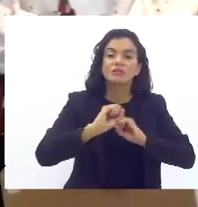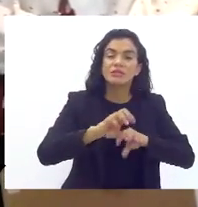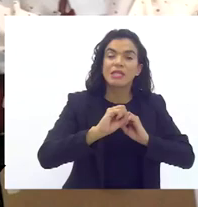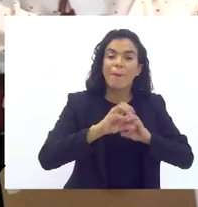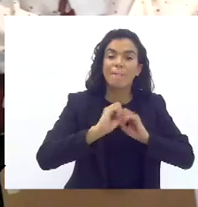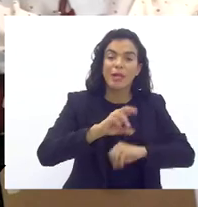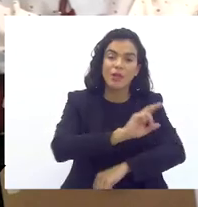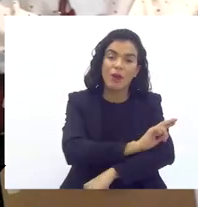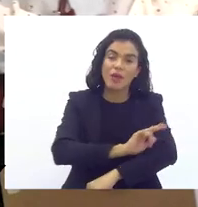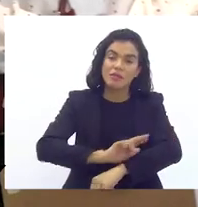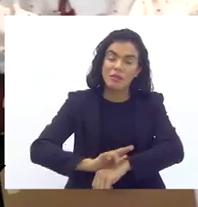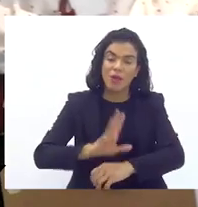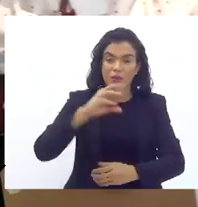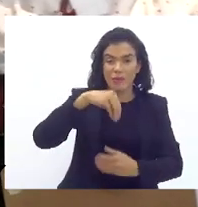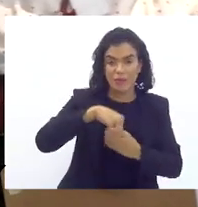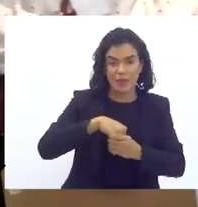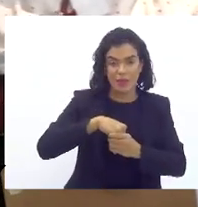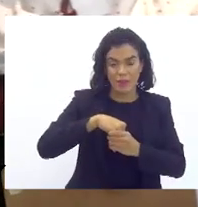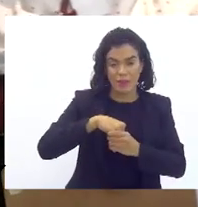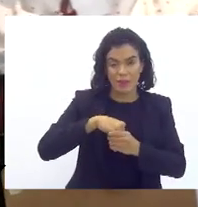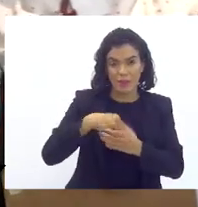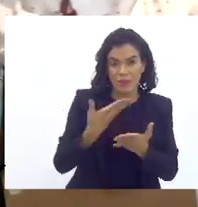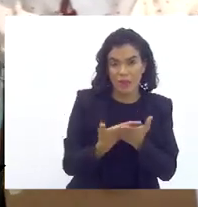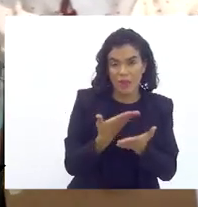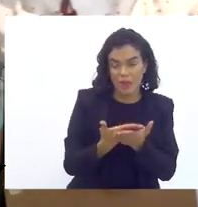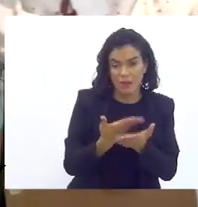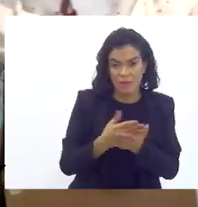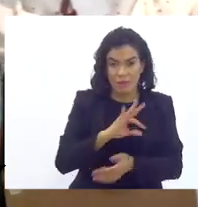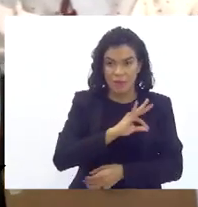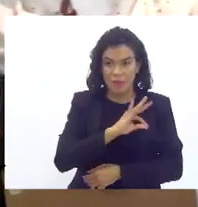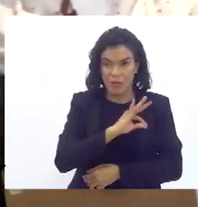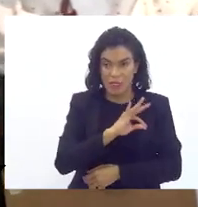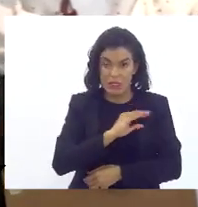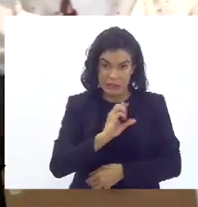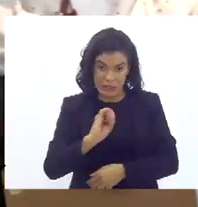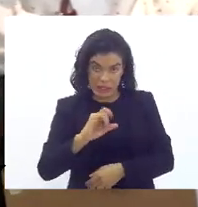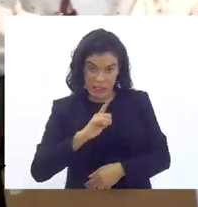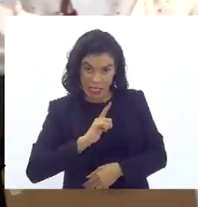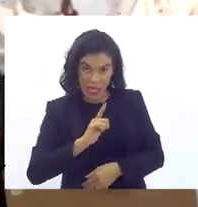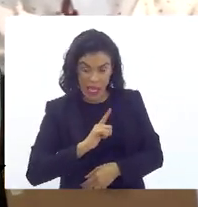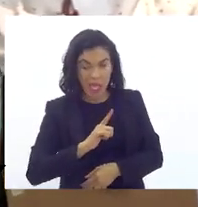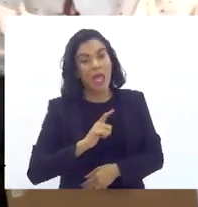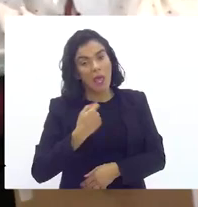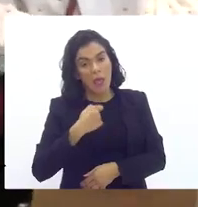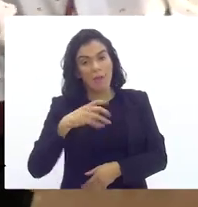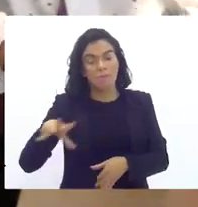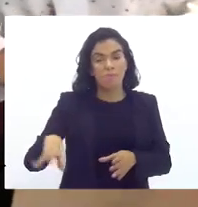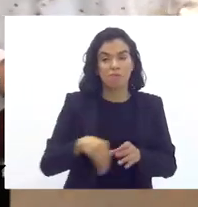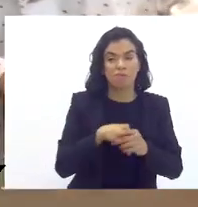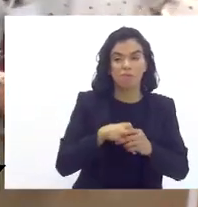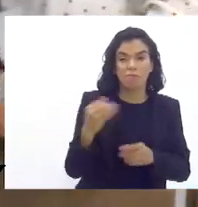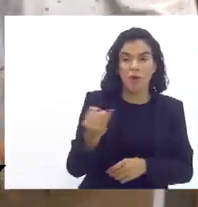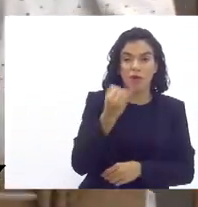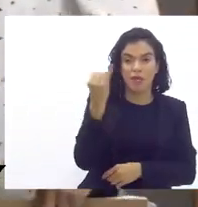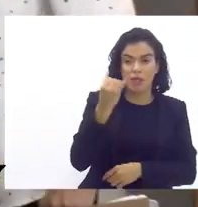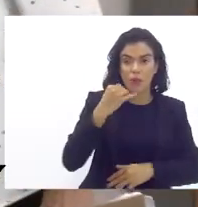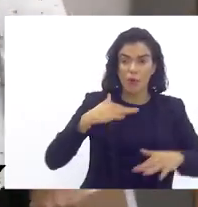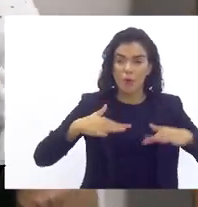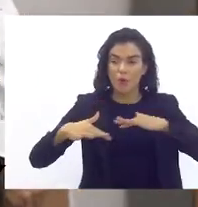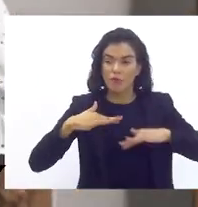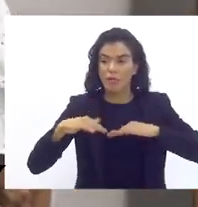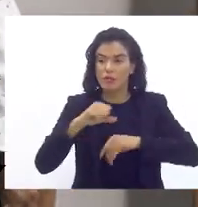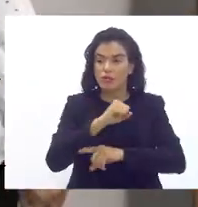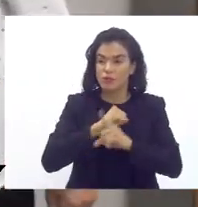dentro da Academia de Polícia deveria ter ou se já tem acho que é importante que tenha conversa com os movimentos sociais